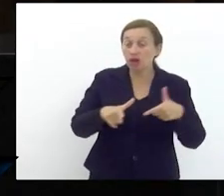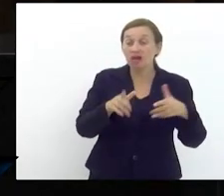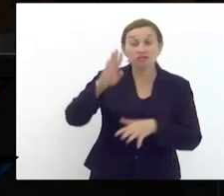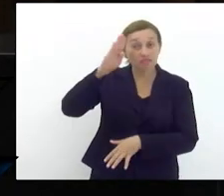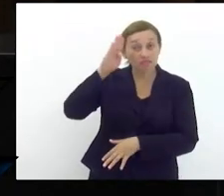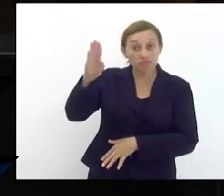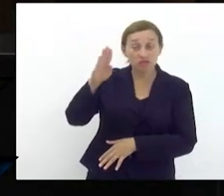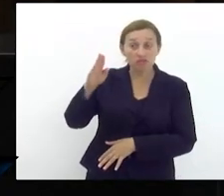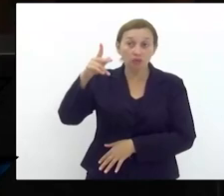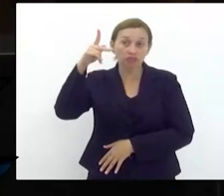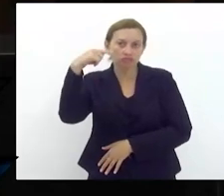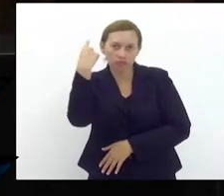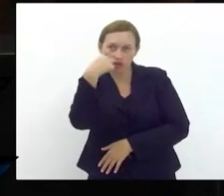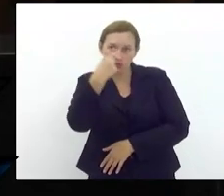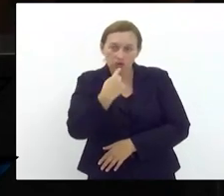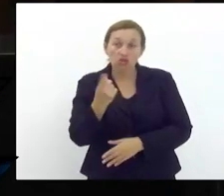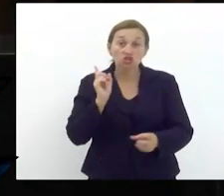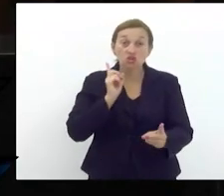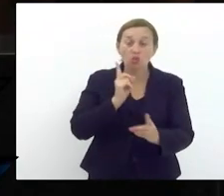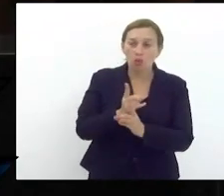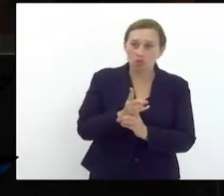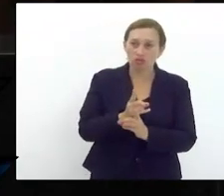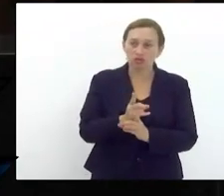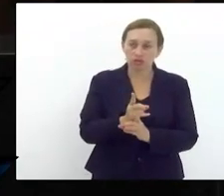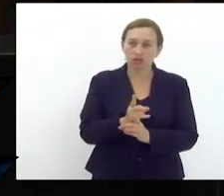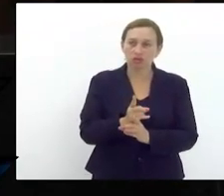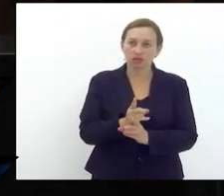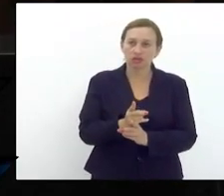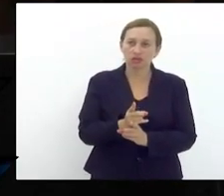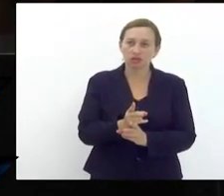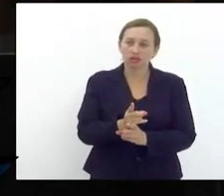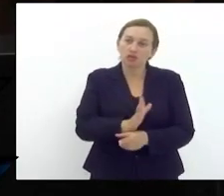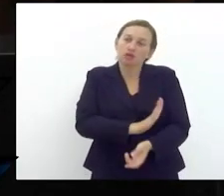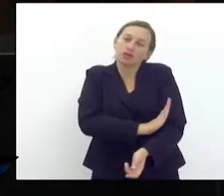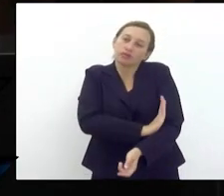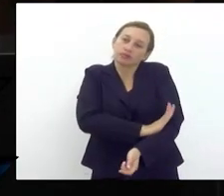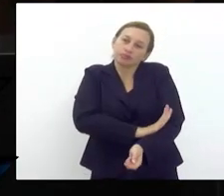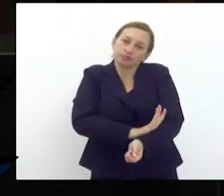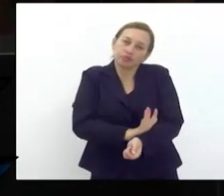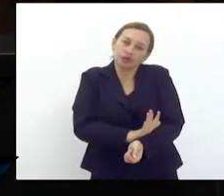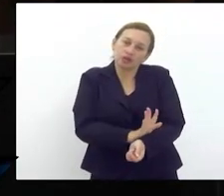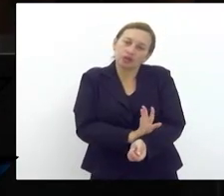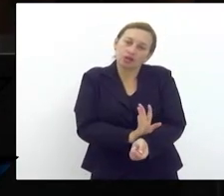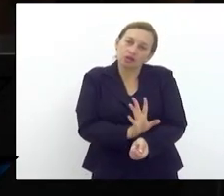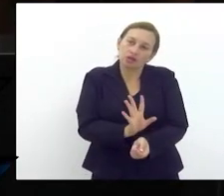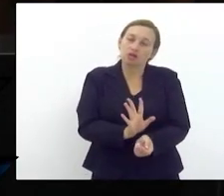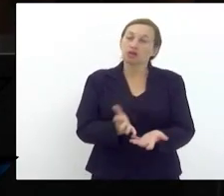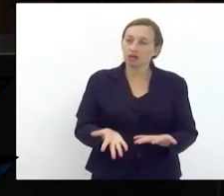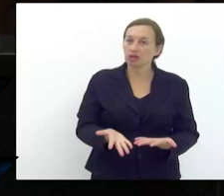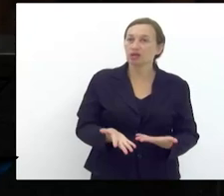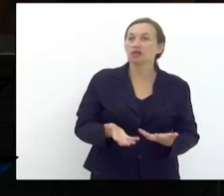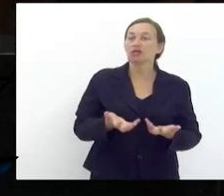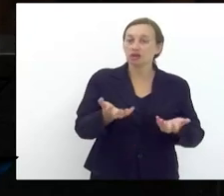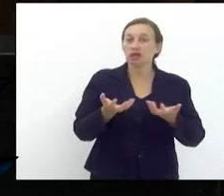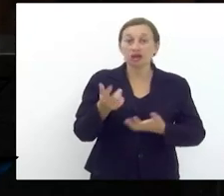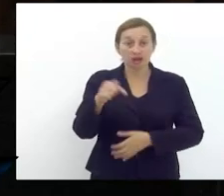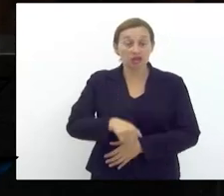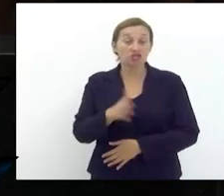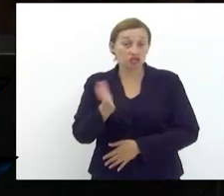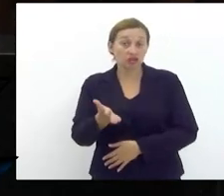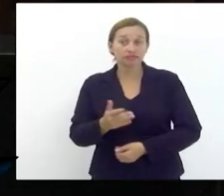a gente encontra a omissão e a negligência do poder público e por isso quero já que